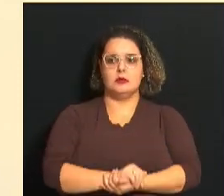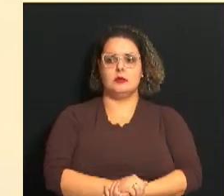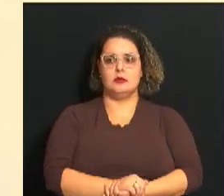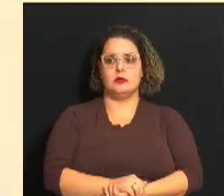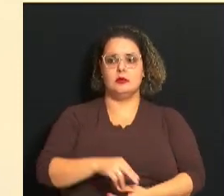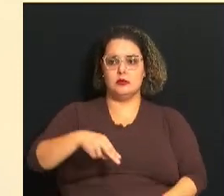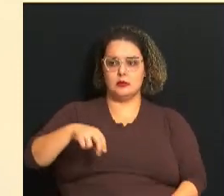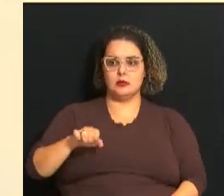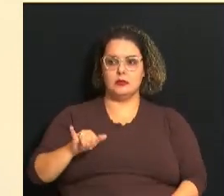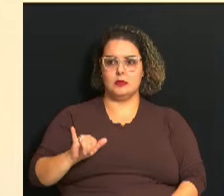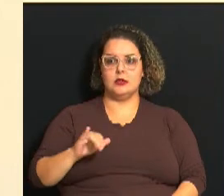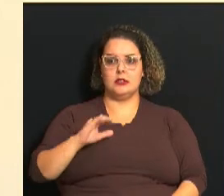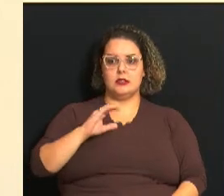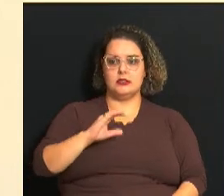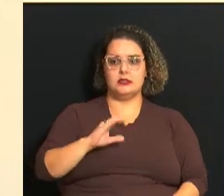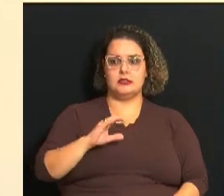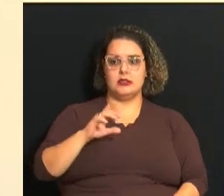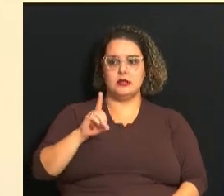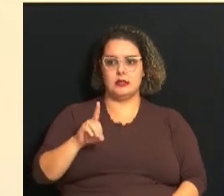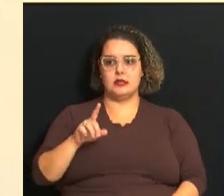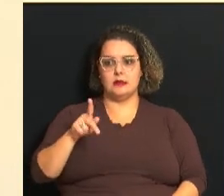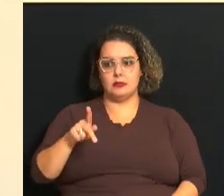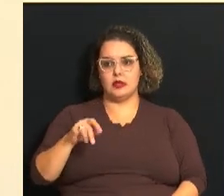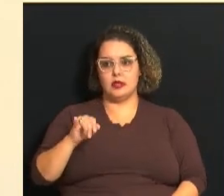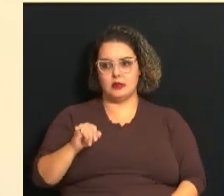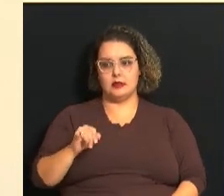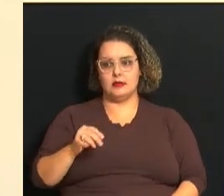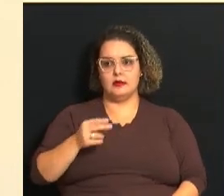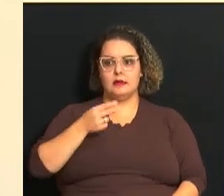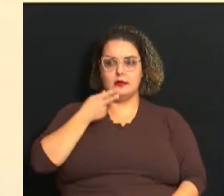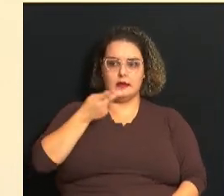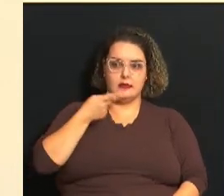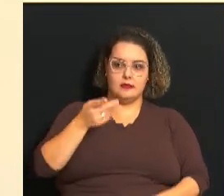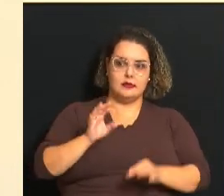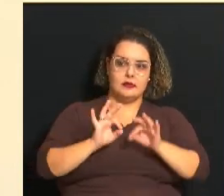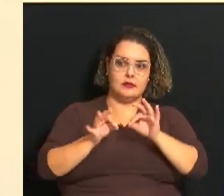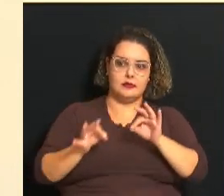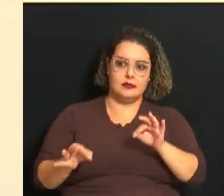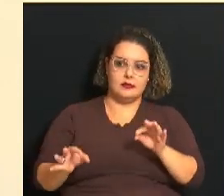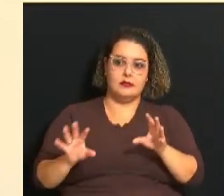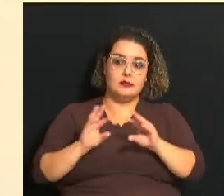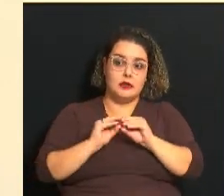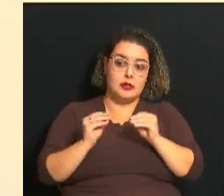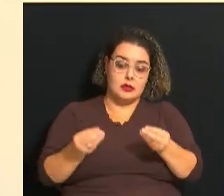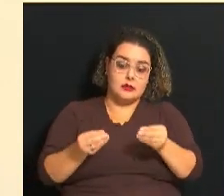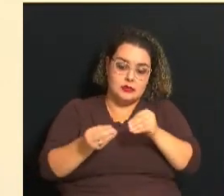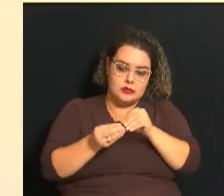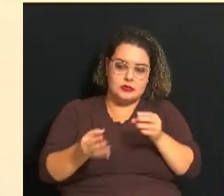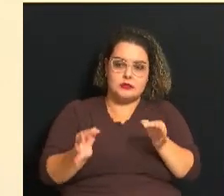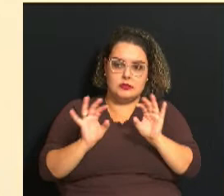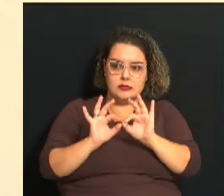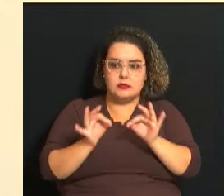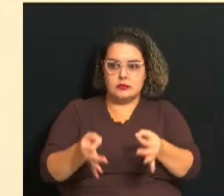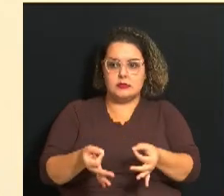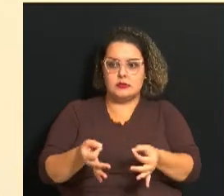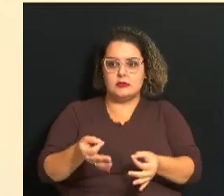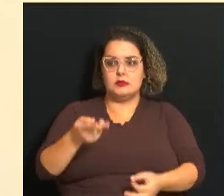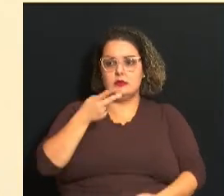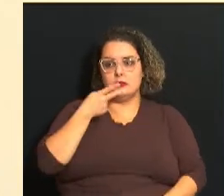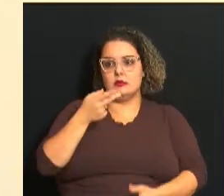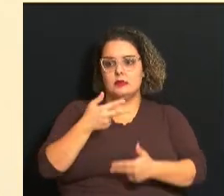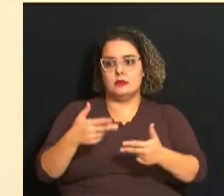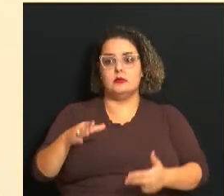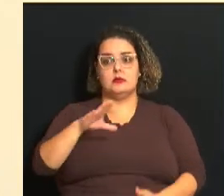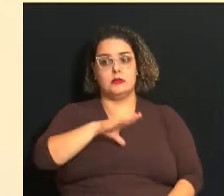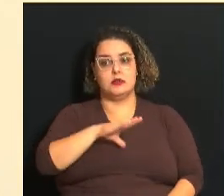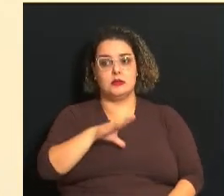necessitam de PDI e a gente poderia ficar algum bom tempo aqui trabalhando mas você é bem sucinto podemos citar um caso né de uma